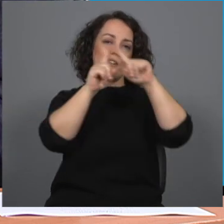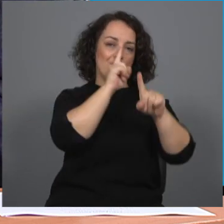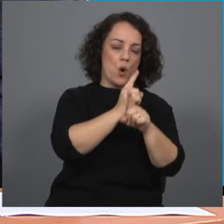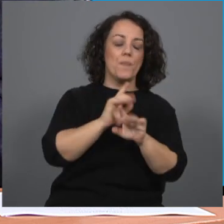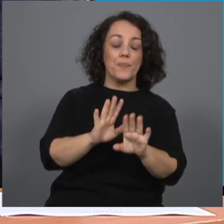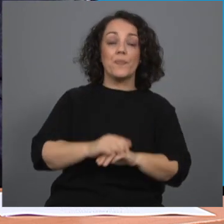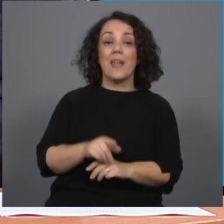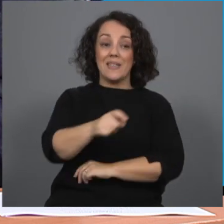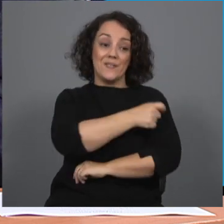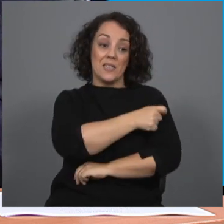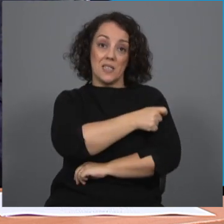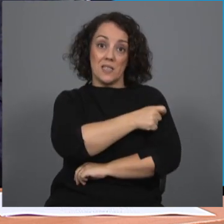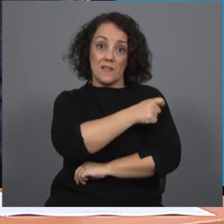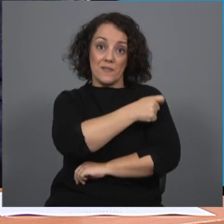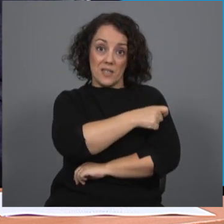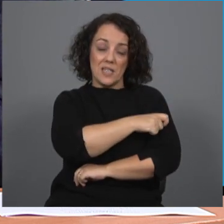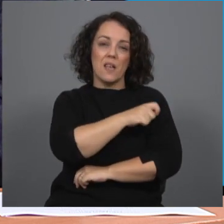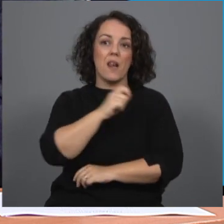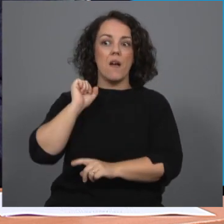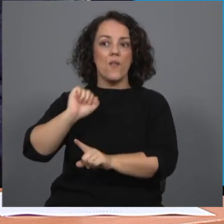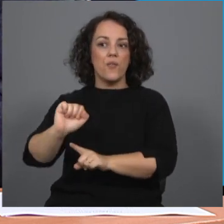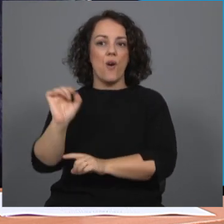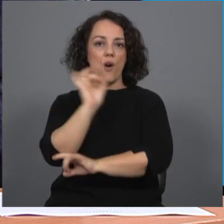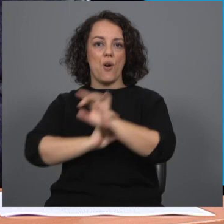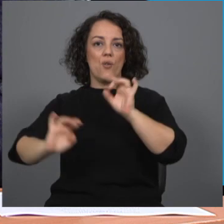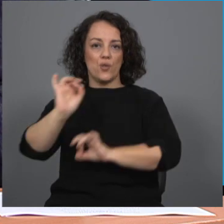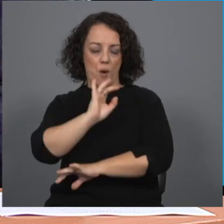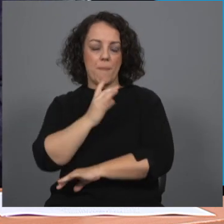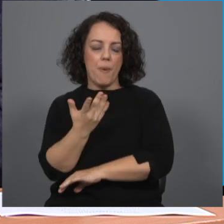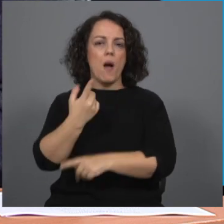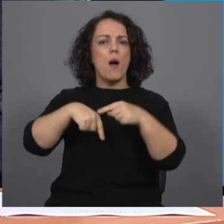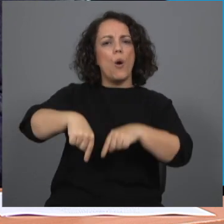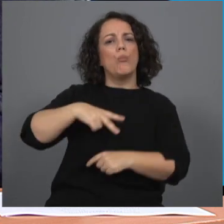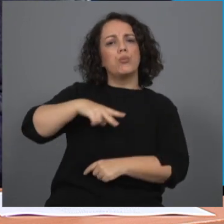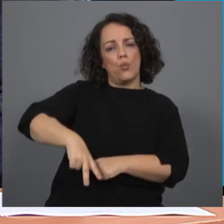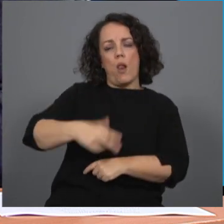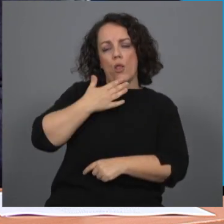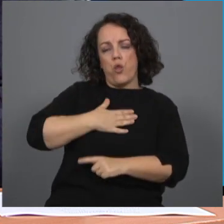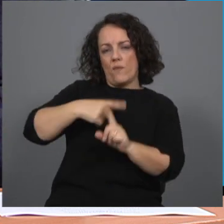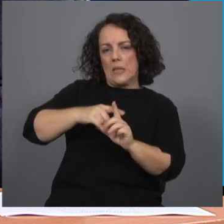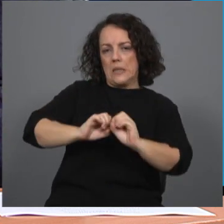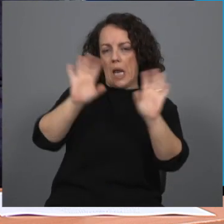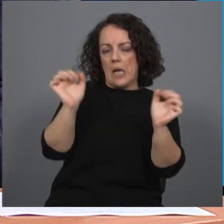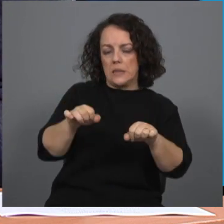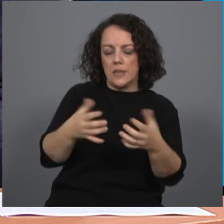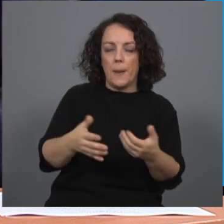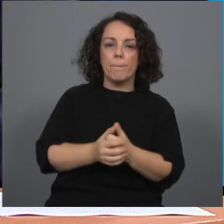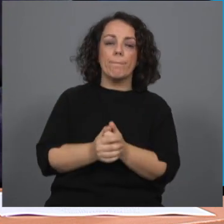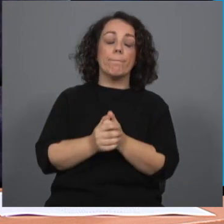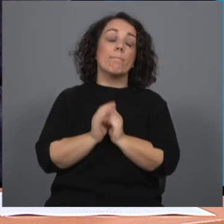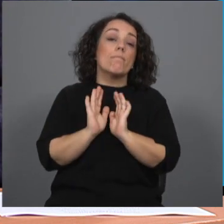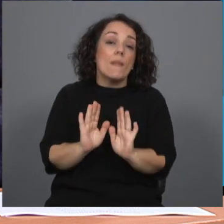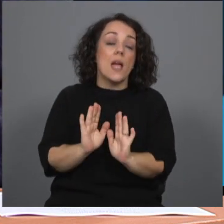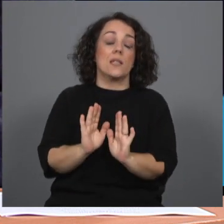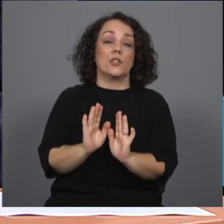negociação da vacinação ser europeia, nós, em Portugal, beneficiamos claramente. Mas estamos, pela